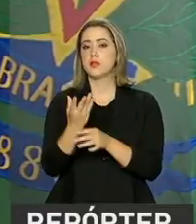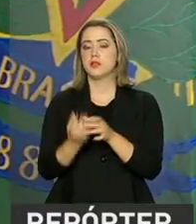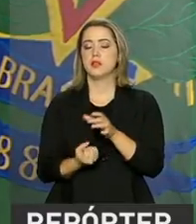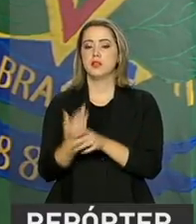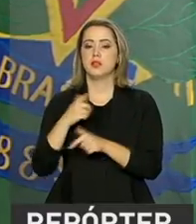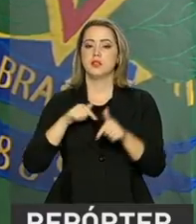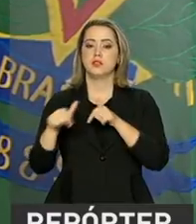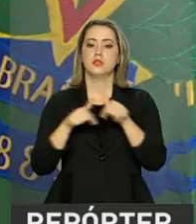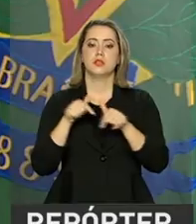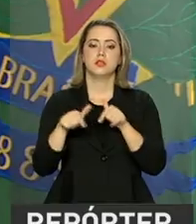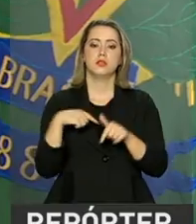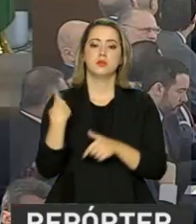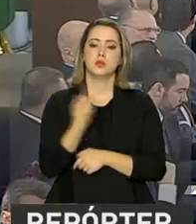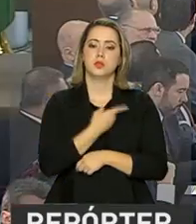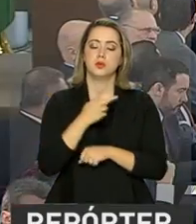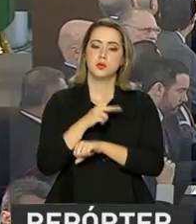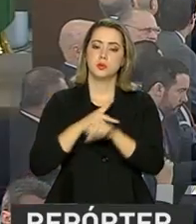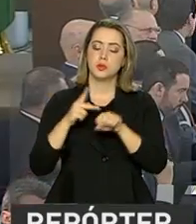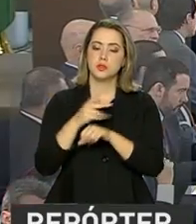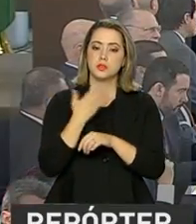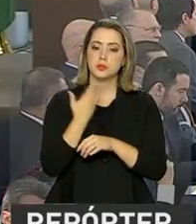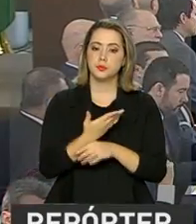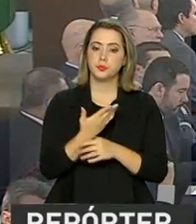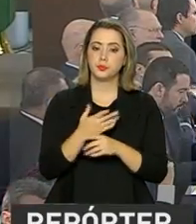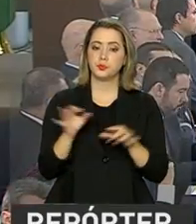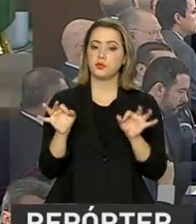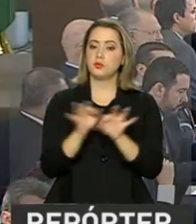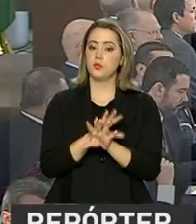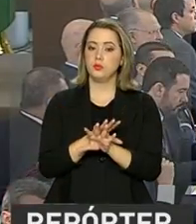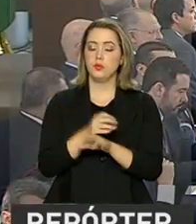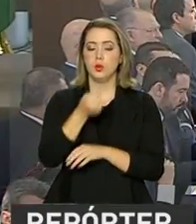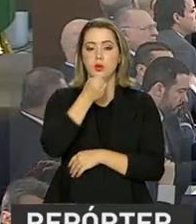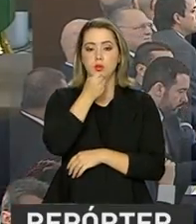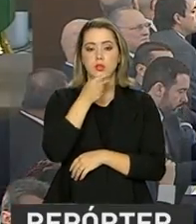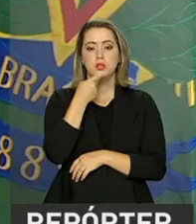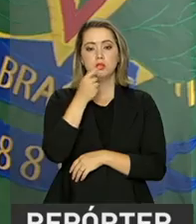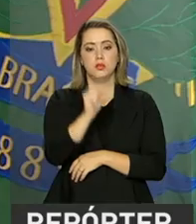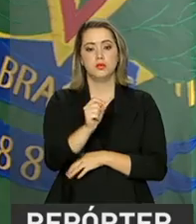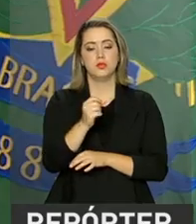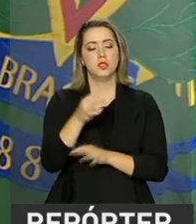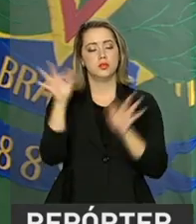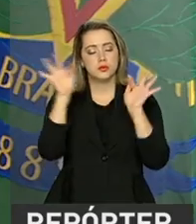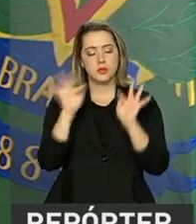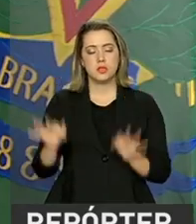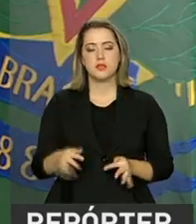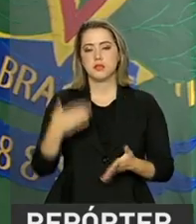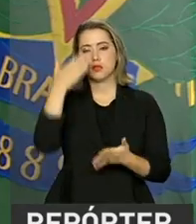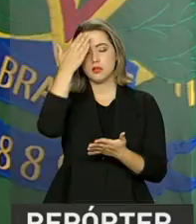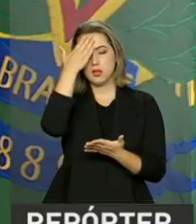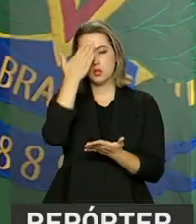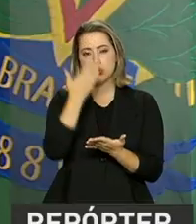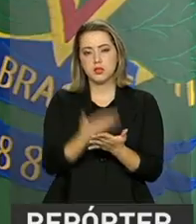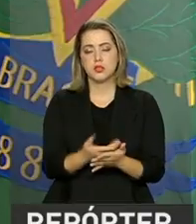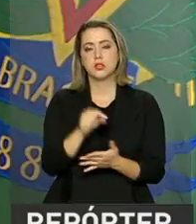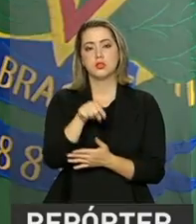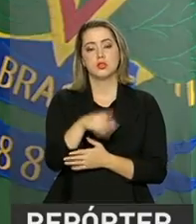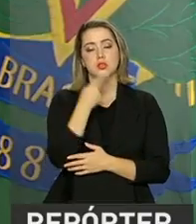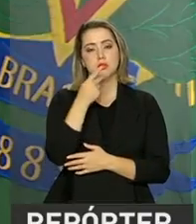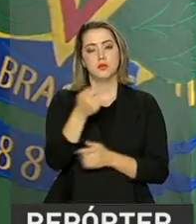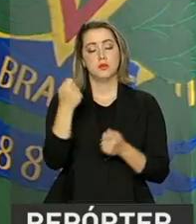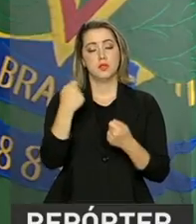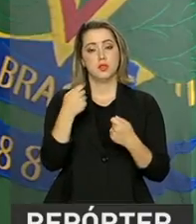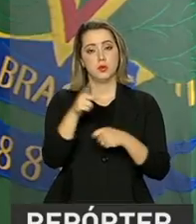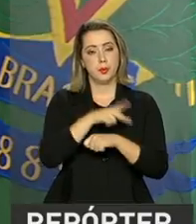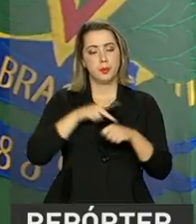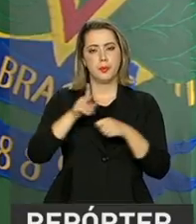de trabalho no brasil o presidente encerrou o discurso em tom de otimismo e confiança e reforçou que o país